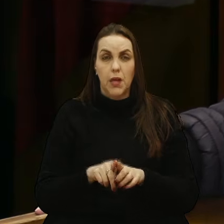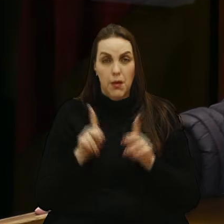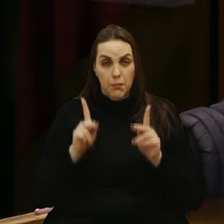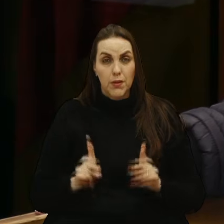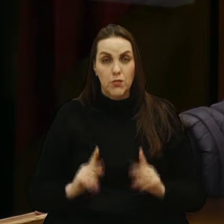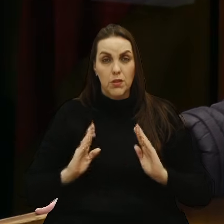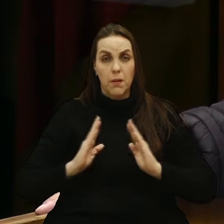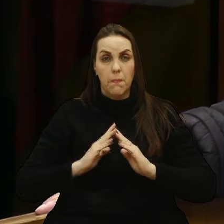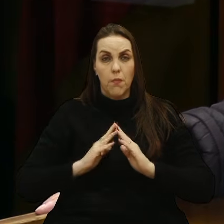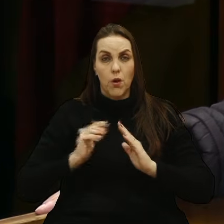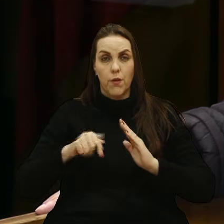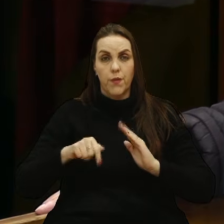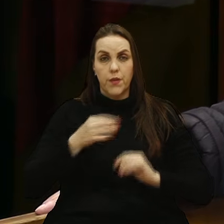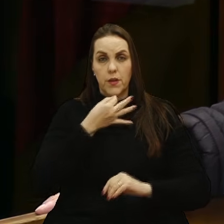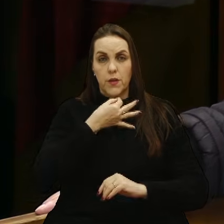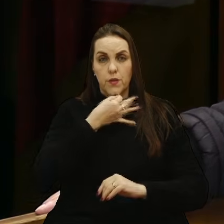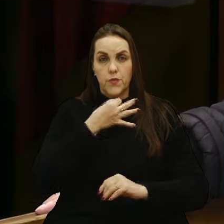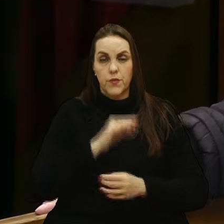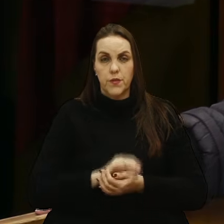nossa cidade de Caxias do Sul.